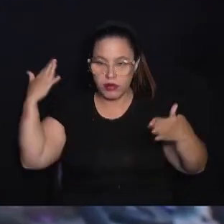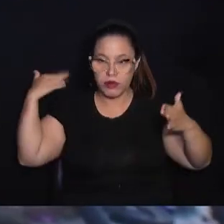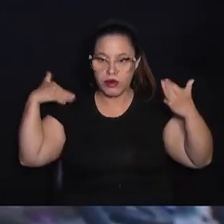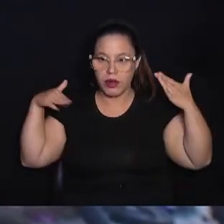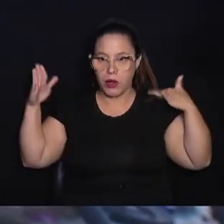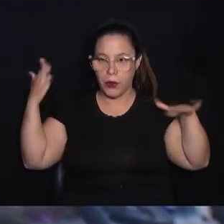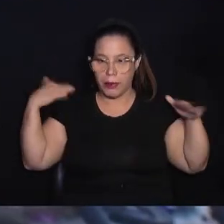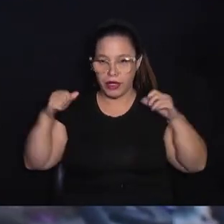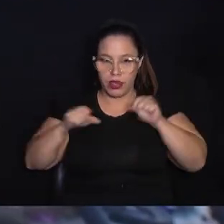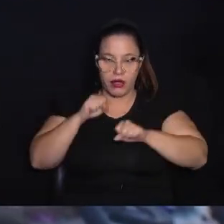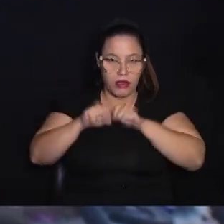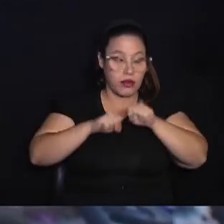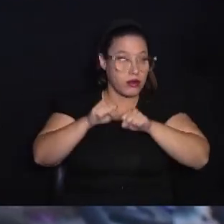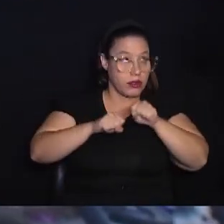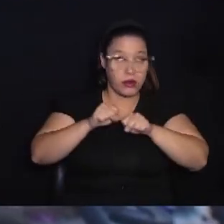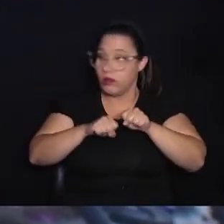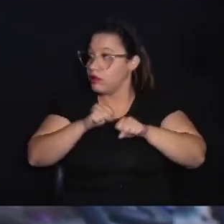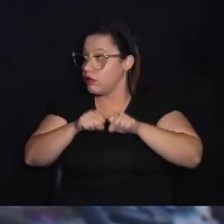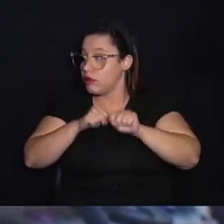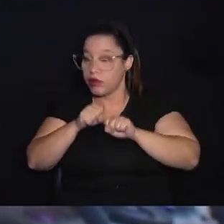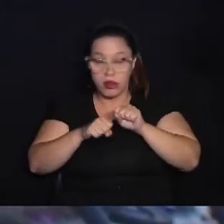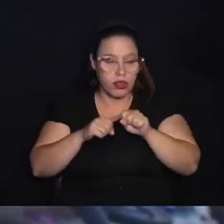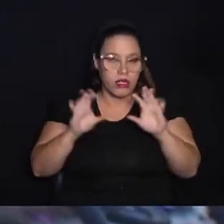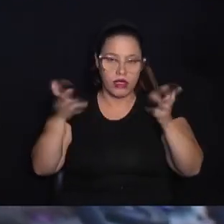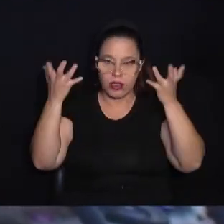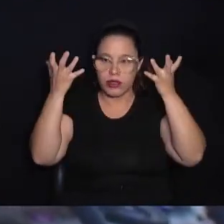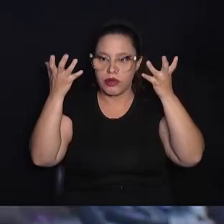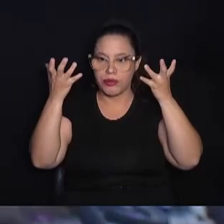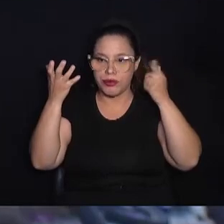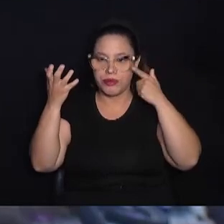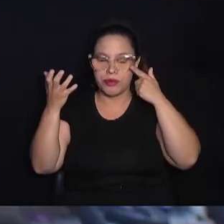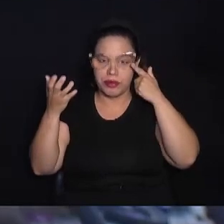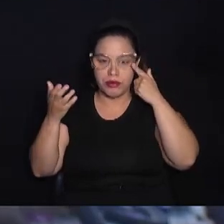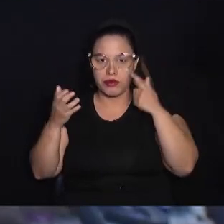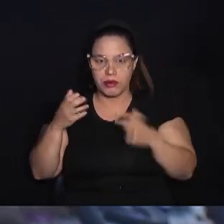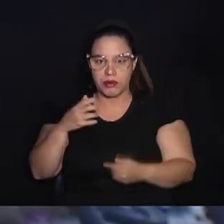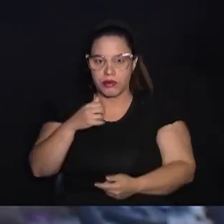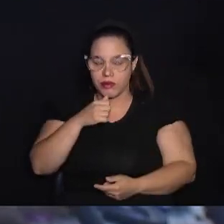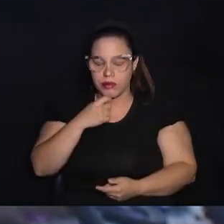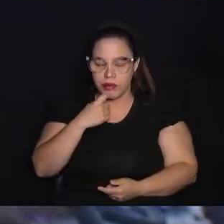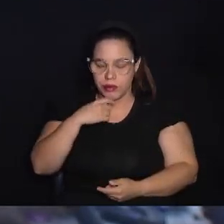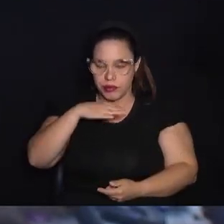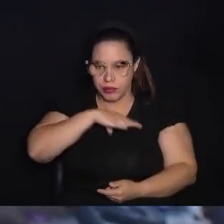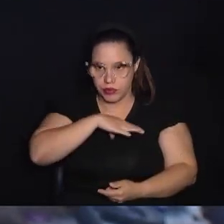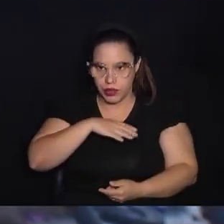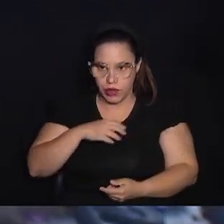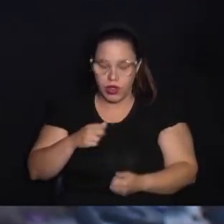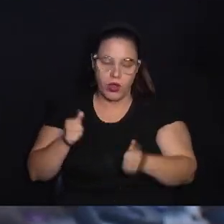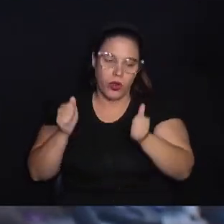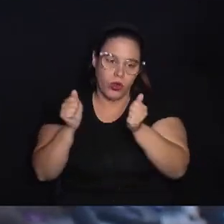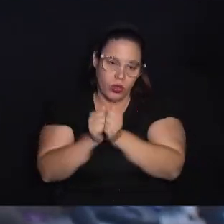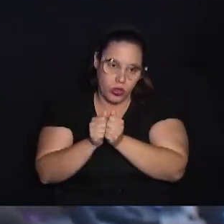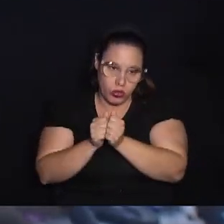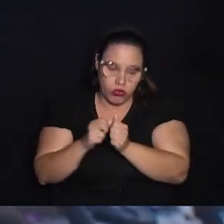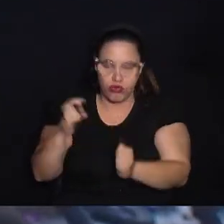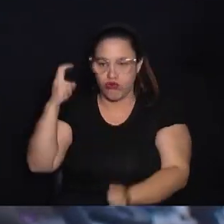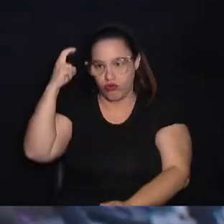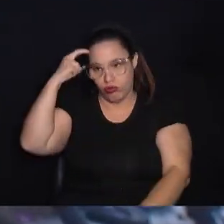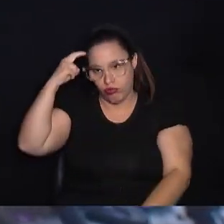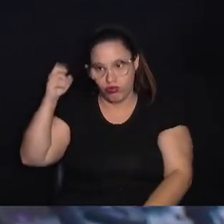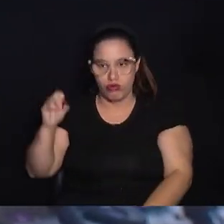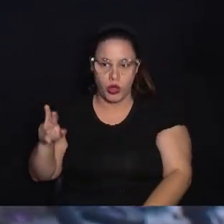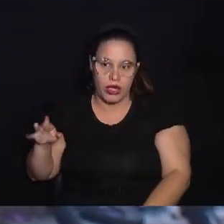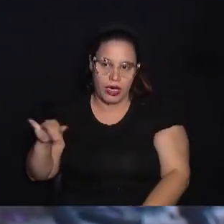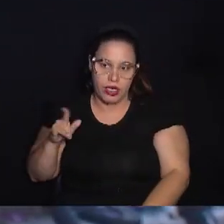comemorativa da cidade então nós estamos muito felizes com esse convite e por unir o esporte a cultura e o lazer num momento desse